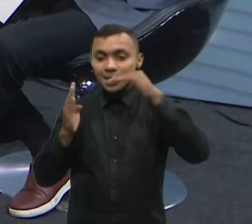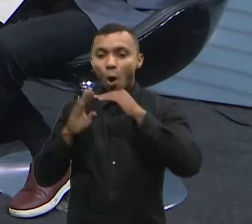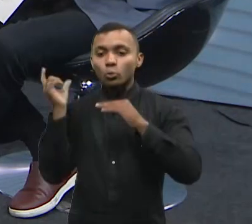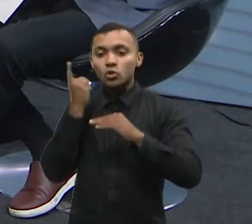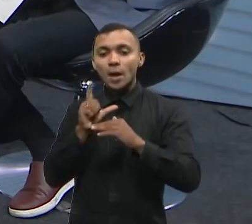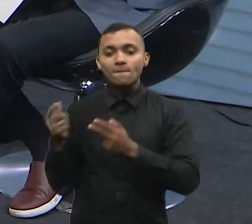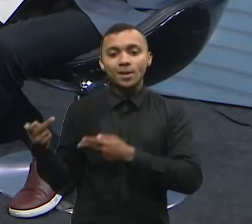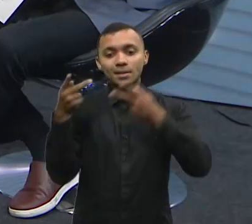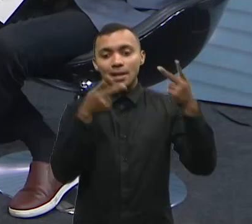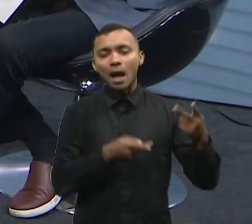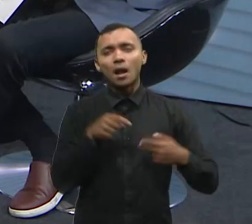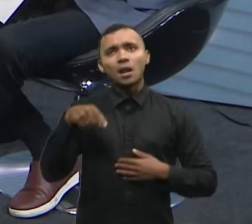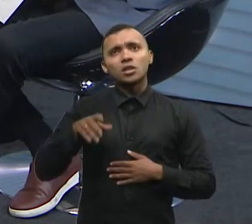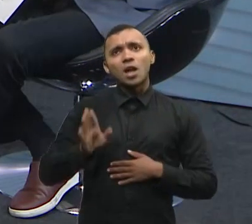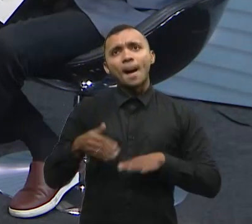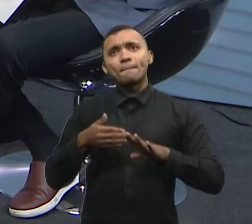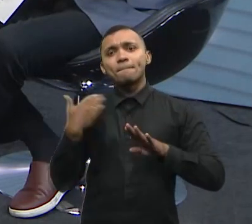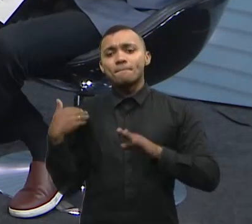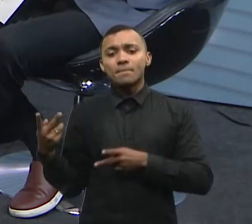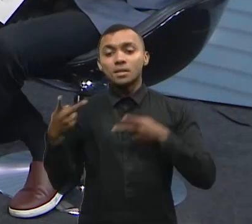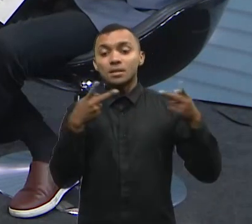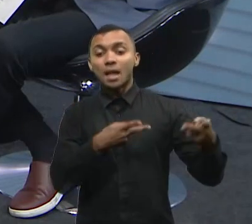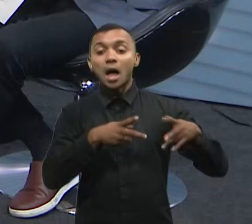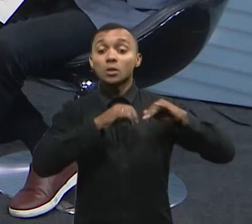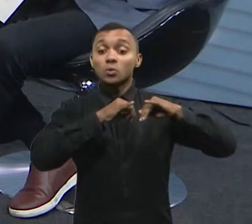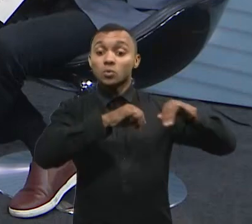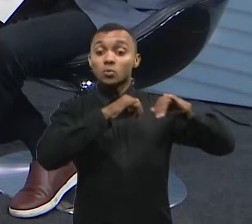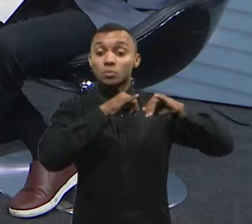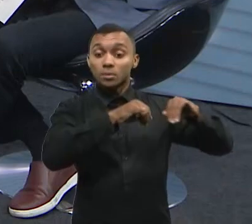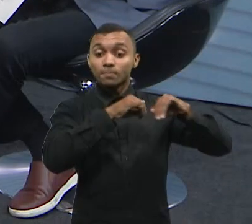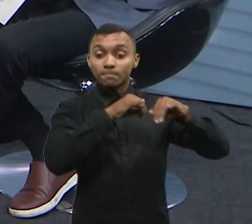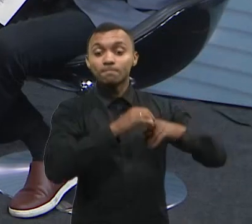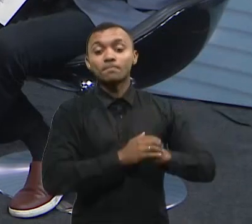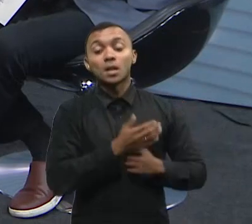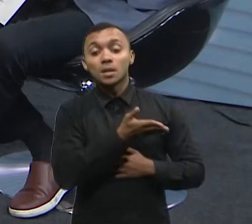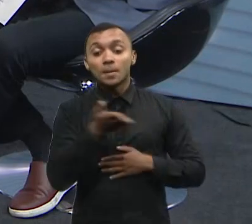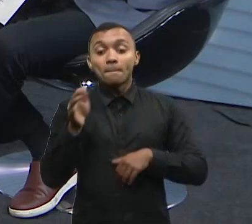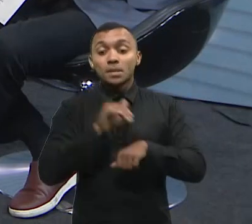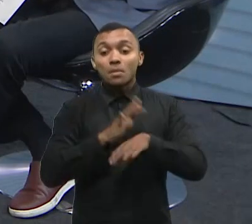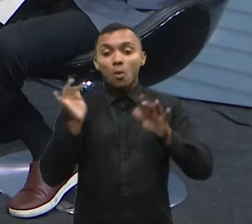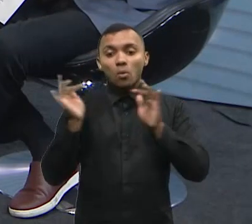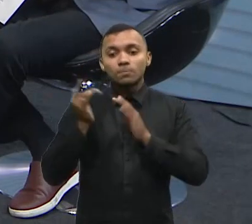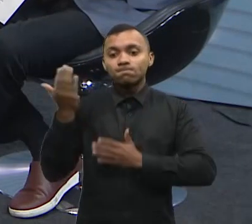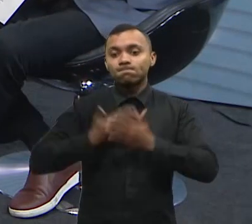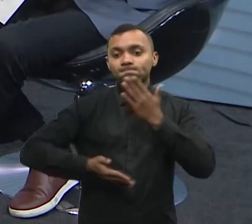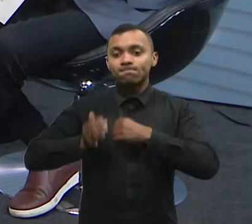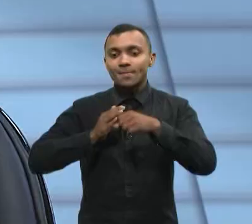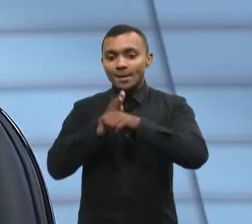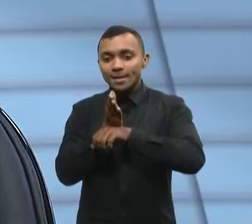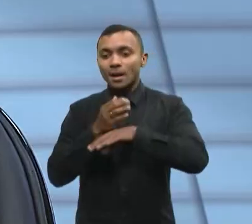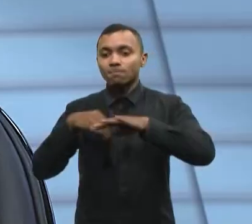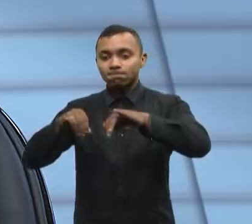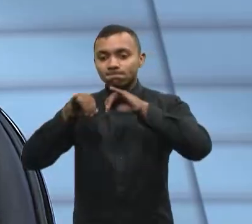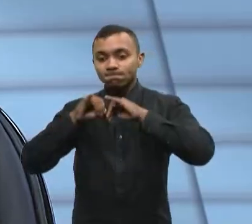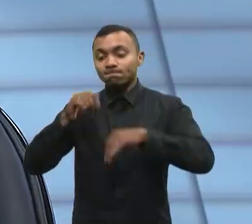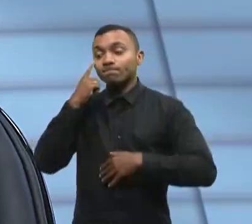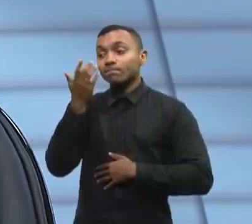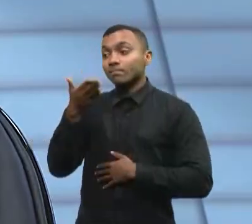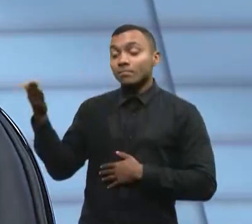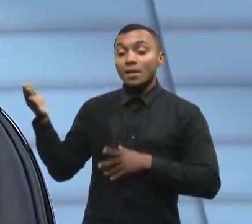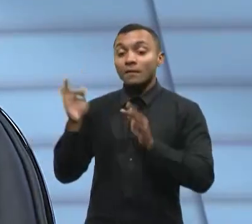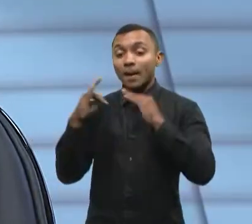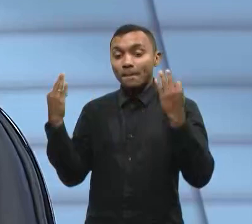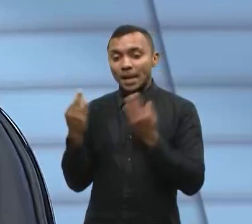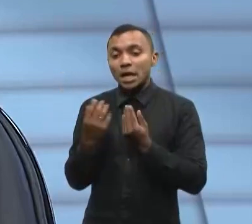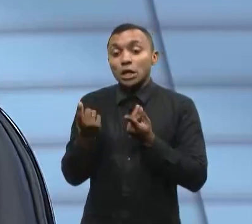um mês também que visitamos o supermercado. Então, gente, eles entram em contato com o supermercado, aí as famílias dão um